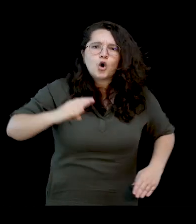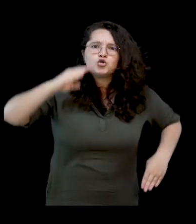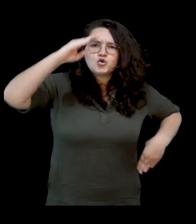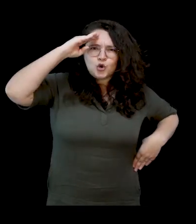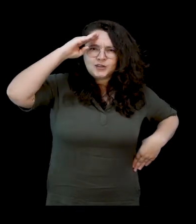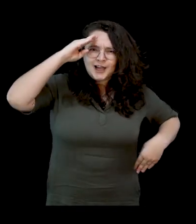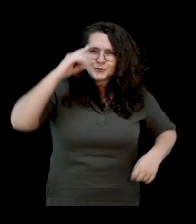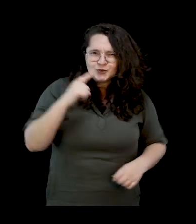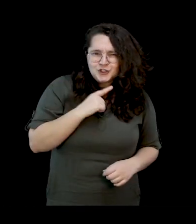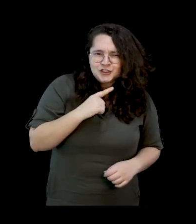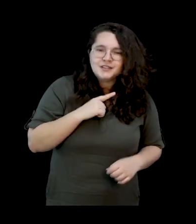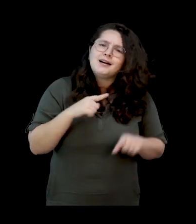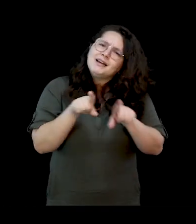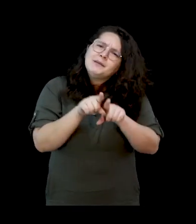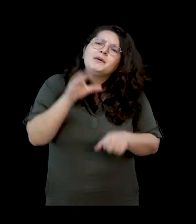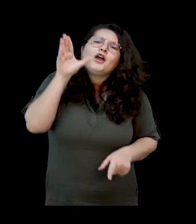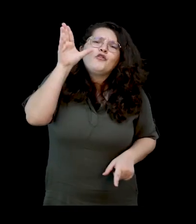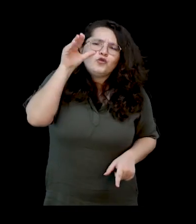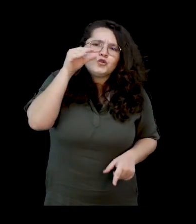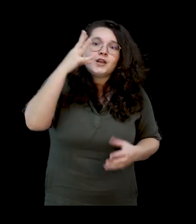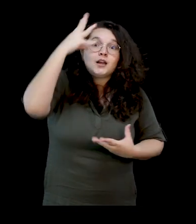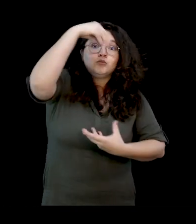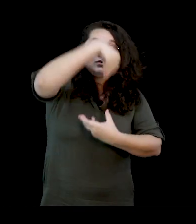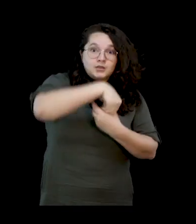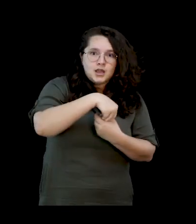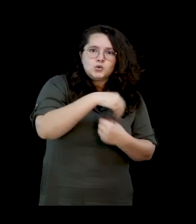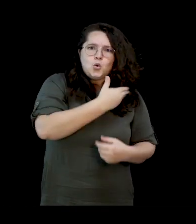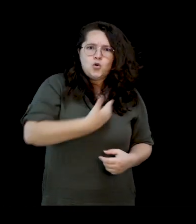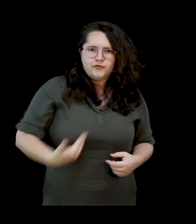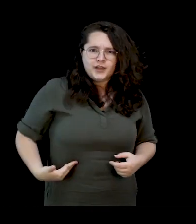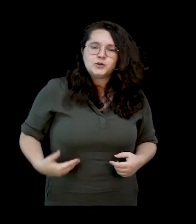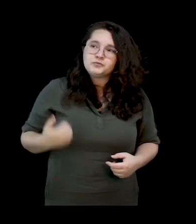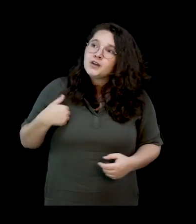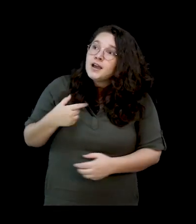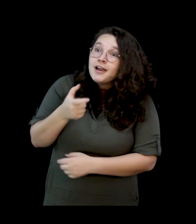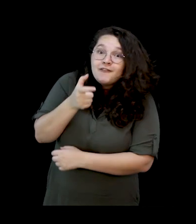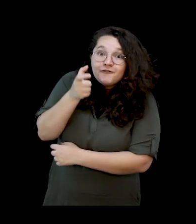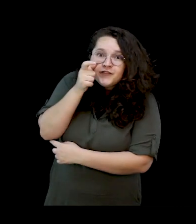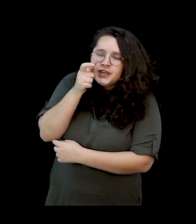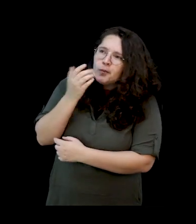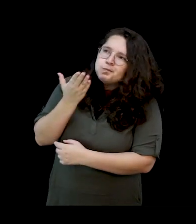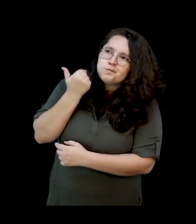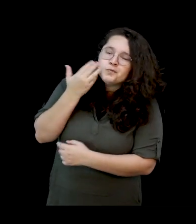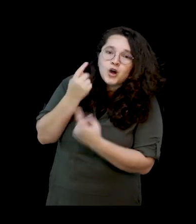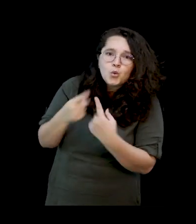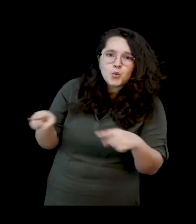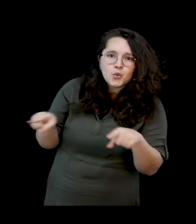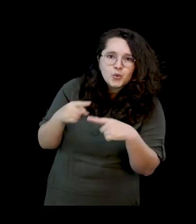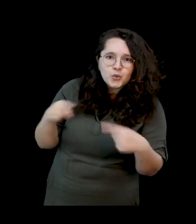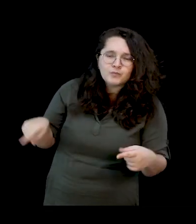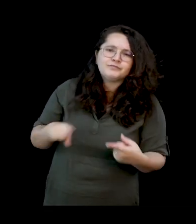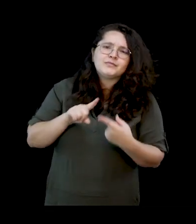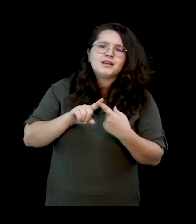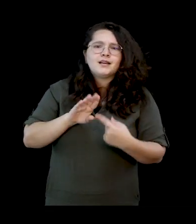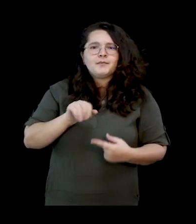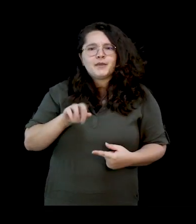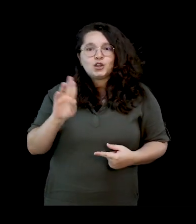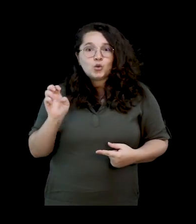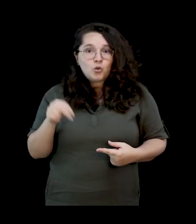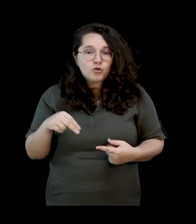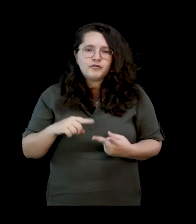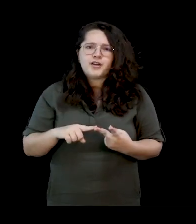mesmo os funcionários burocráticos saíam de um concerto do Beethoven, do Mahler, e iam para o campo de